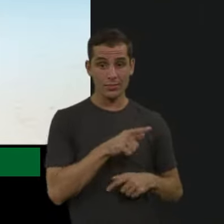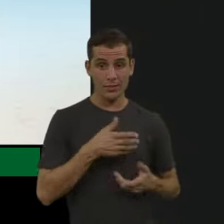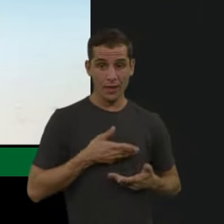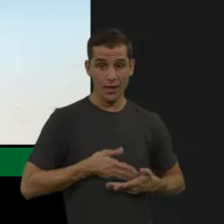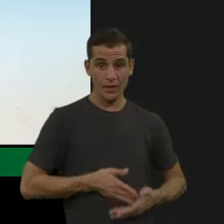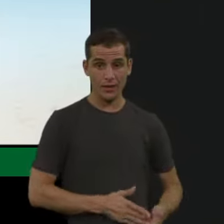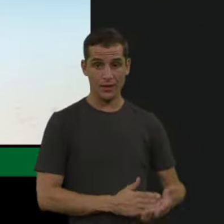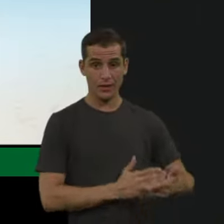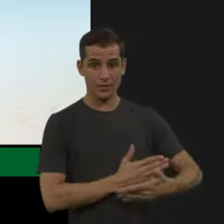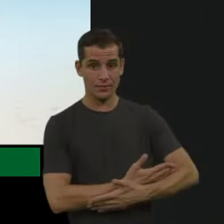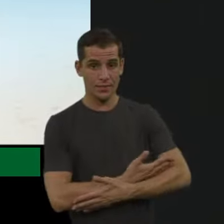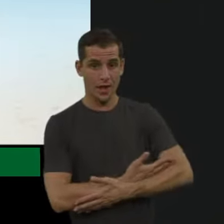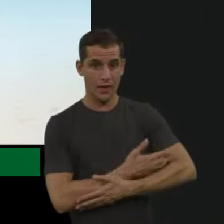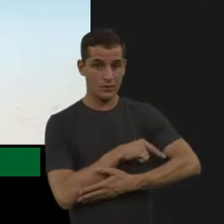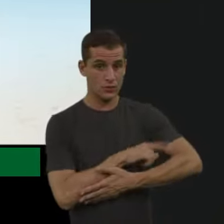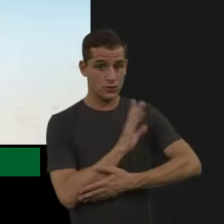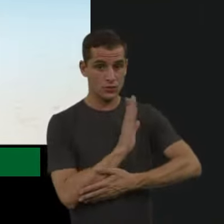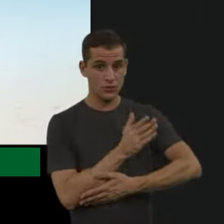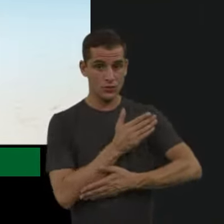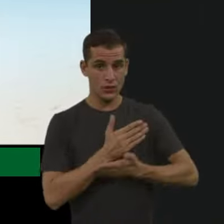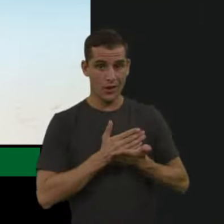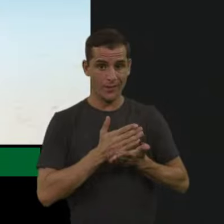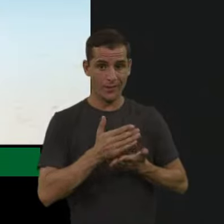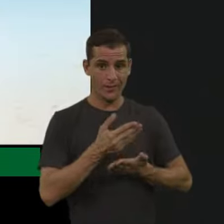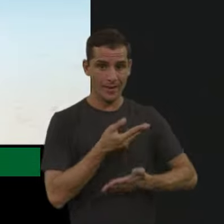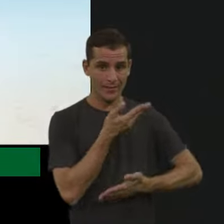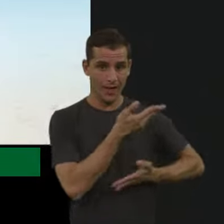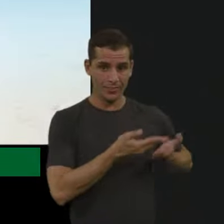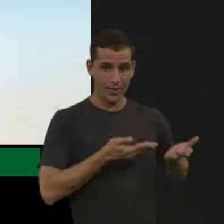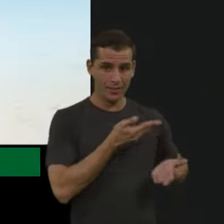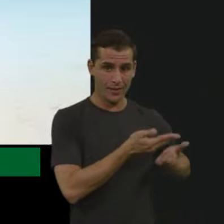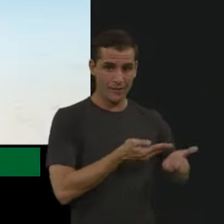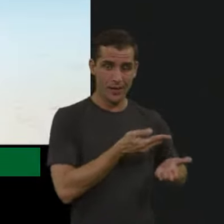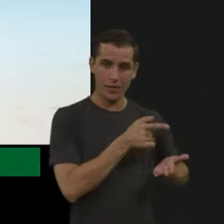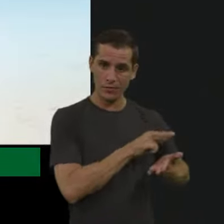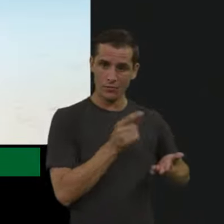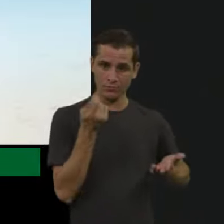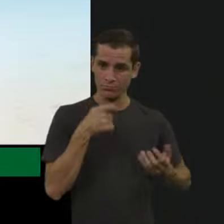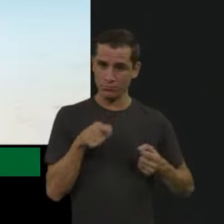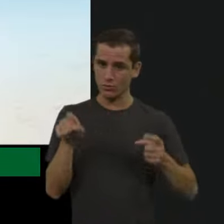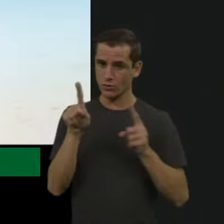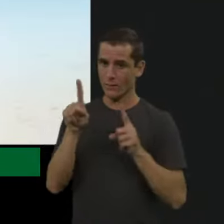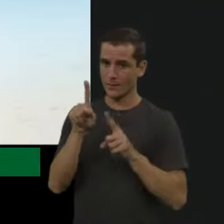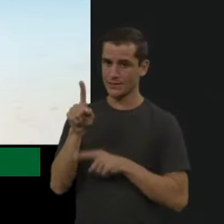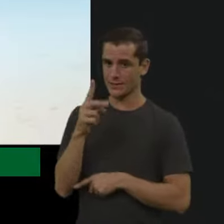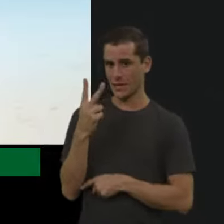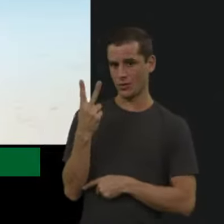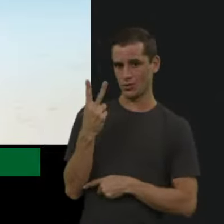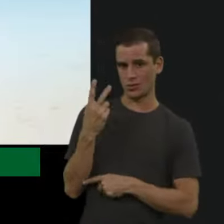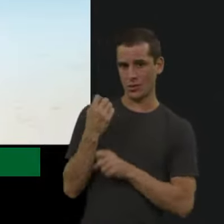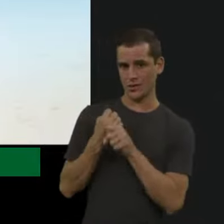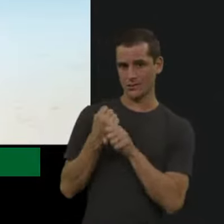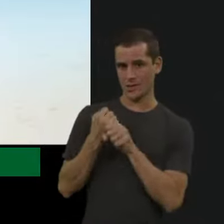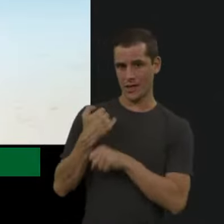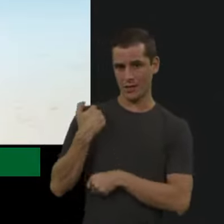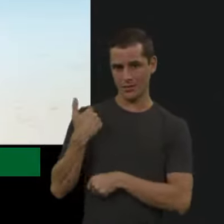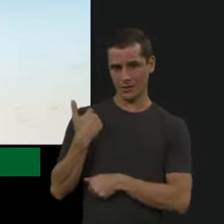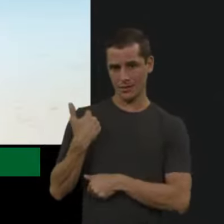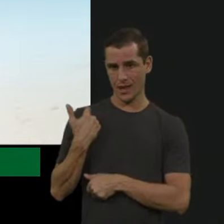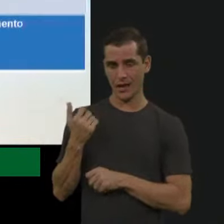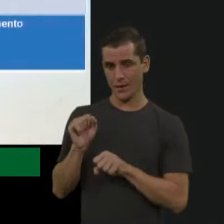2 anos, 3 anos ou 9 anos, né, para a gente iniciar, porque, claro, quanto mais tardio, menor a resposta do